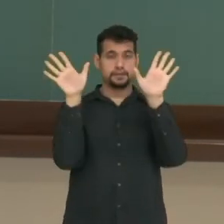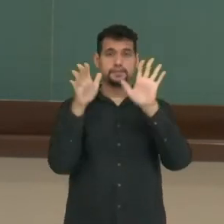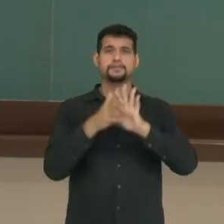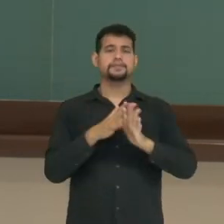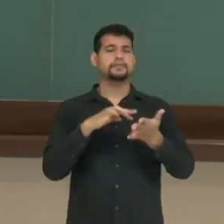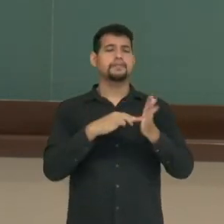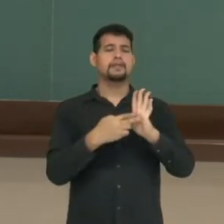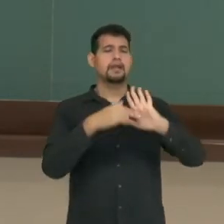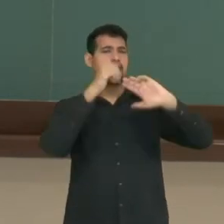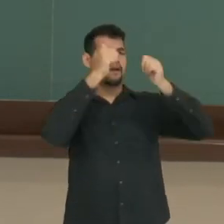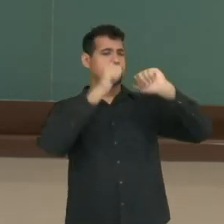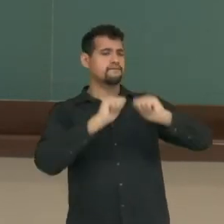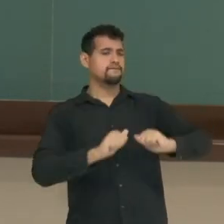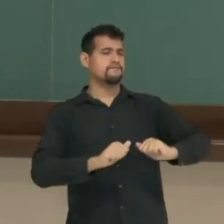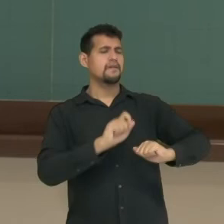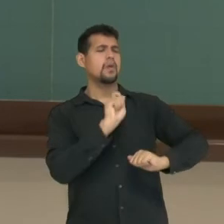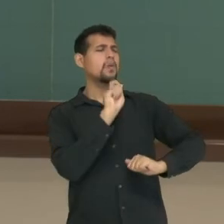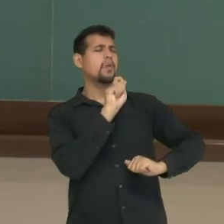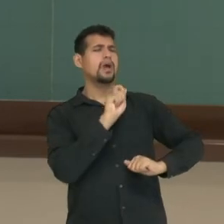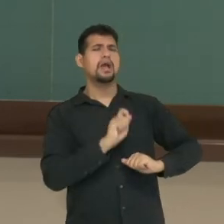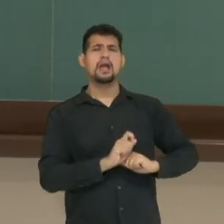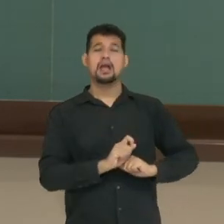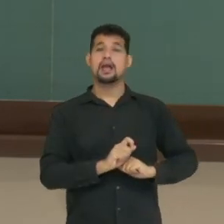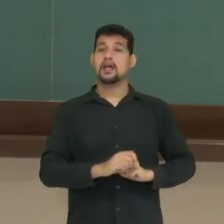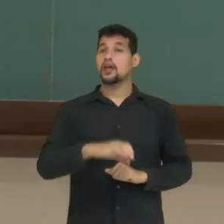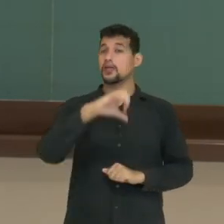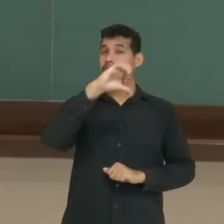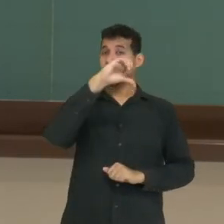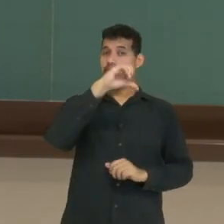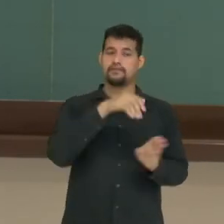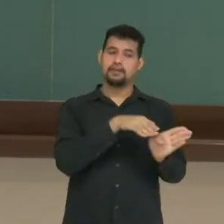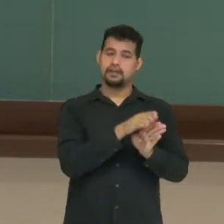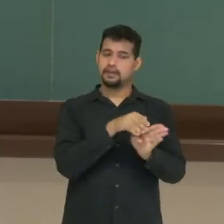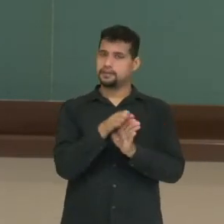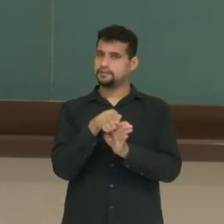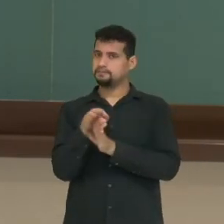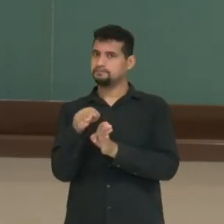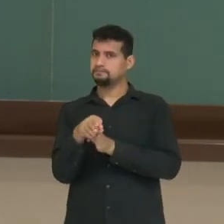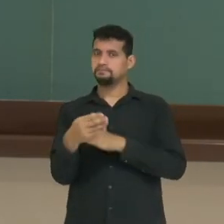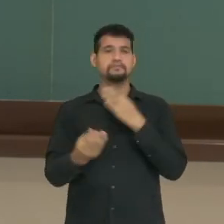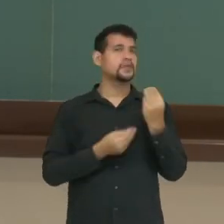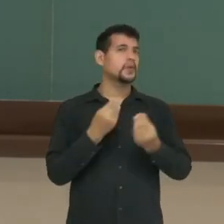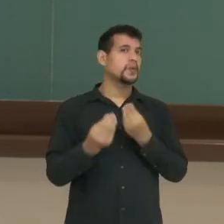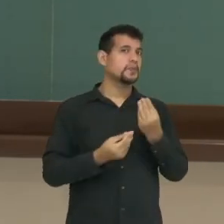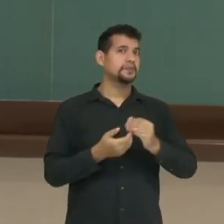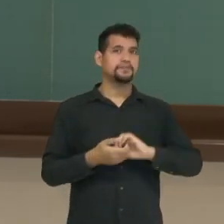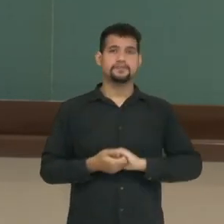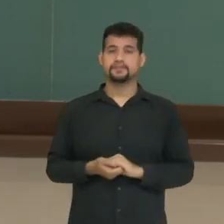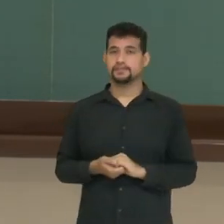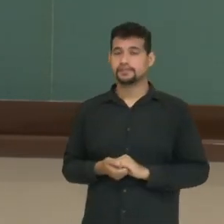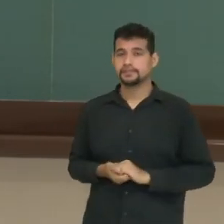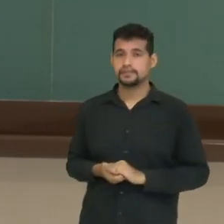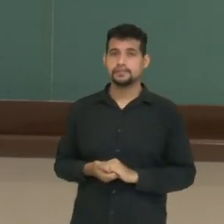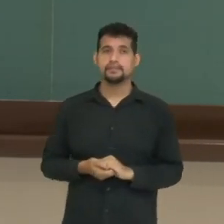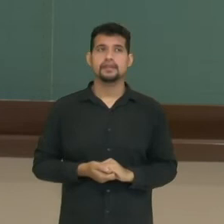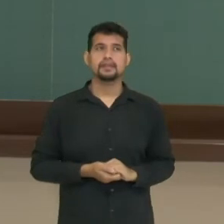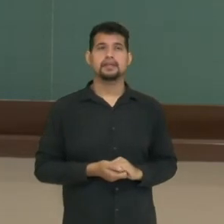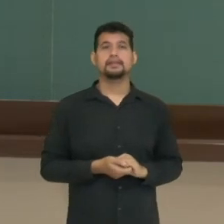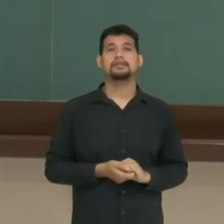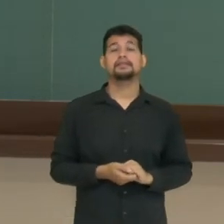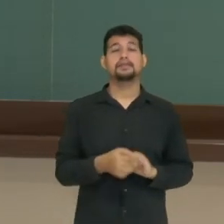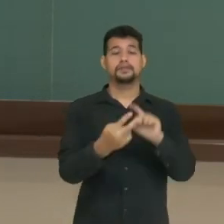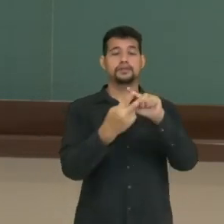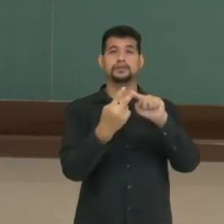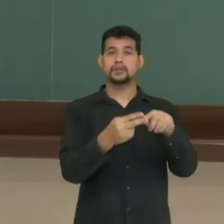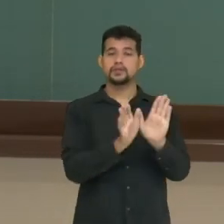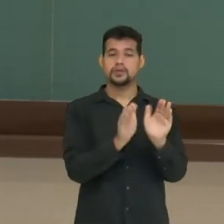São avaliados, então, o quê? 9 indicadores. De que maneira? Divididos em 2